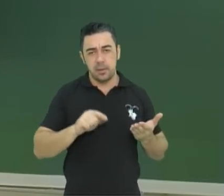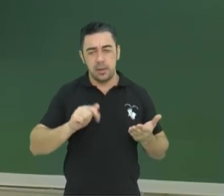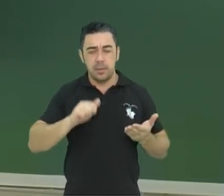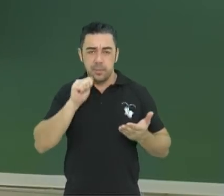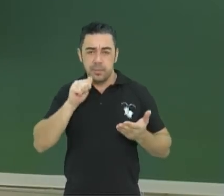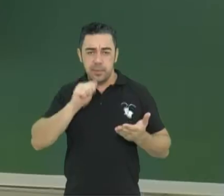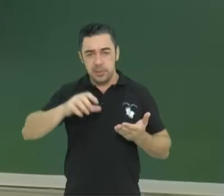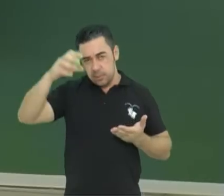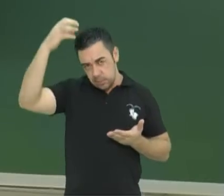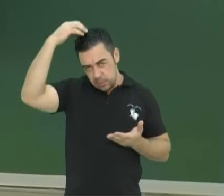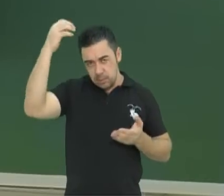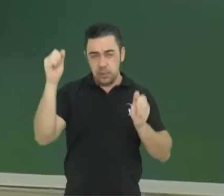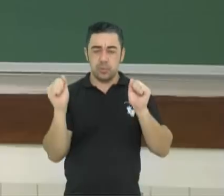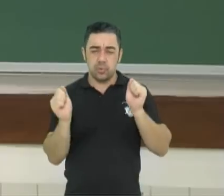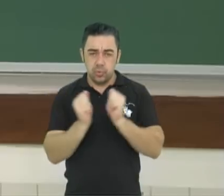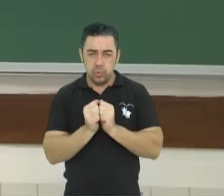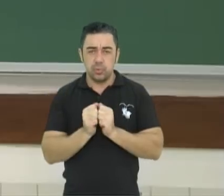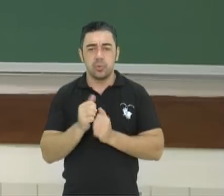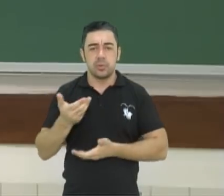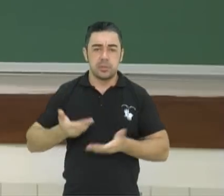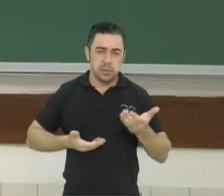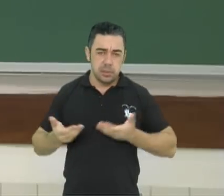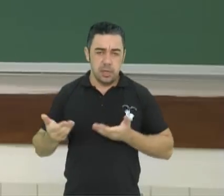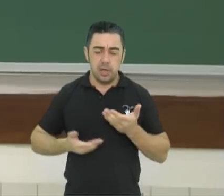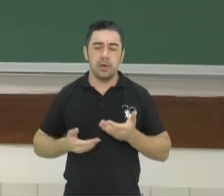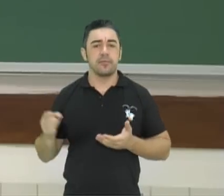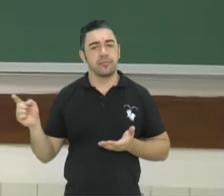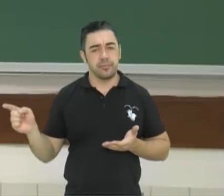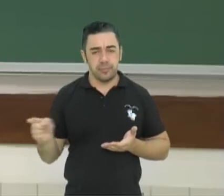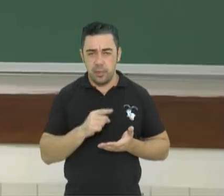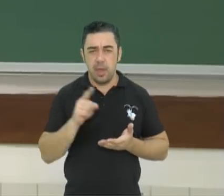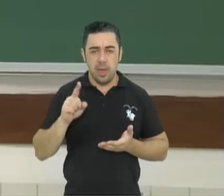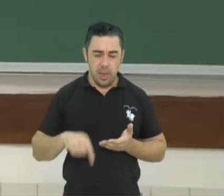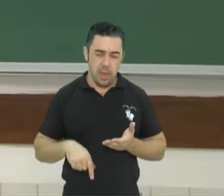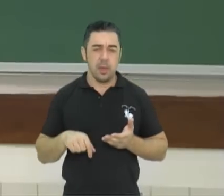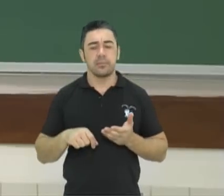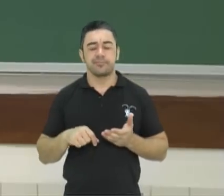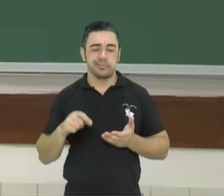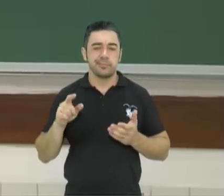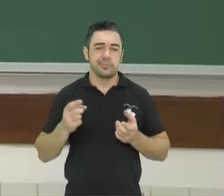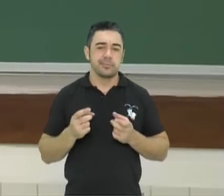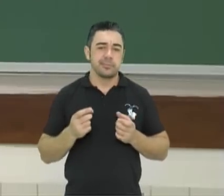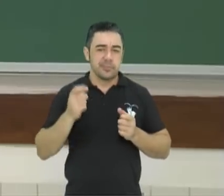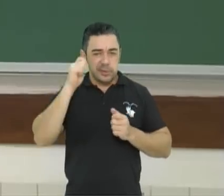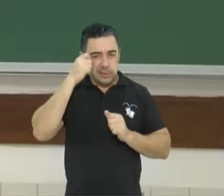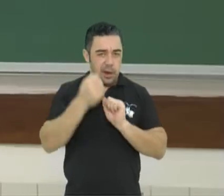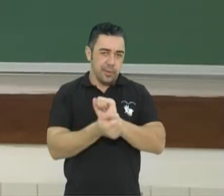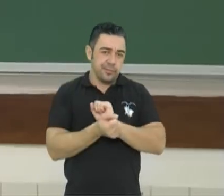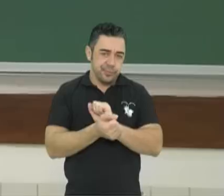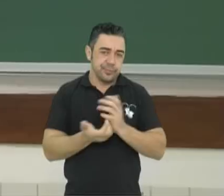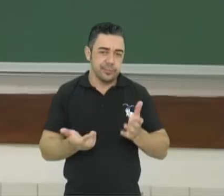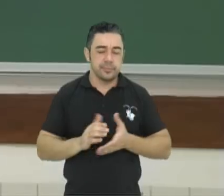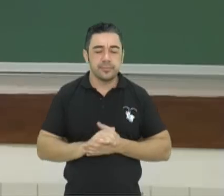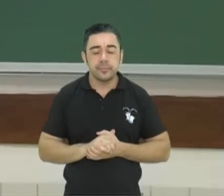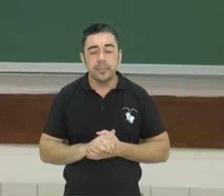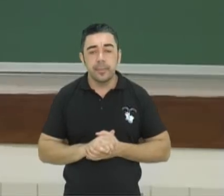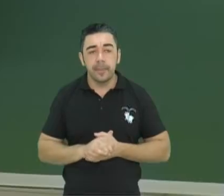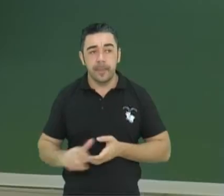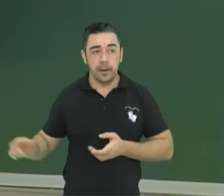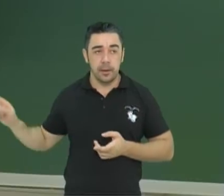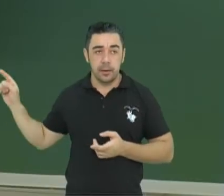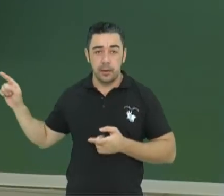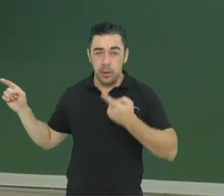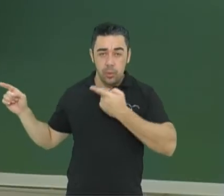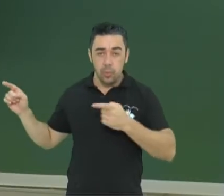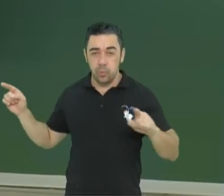súditos acorrentados em carros de boi, que poderia muito bem ser um navio tumbeiro, como a gente viu na aula passada. Então aqui, ó, nossa